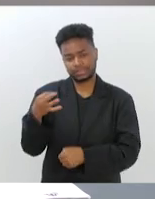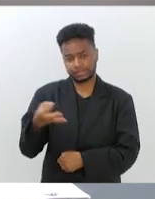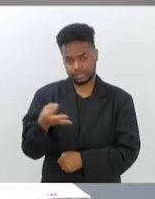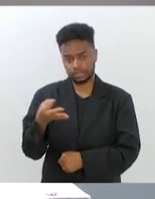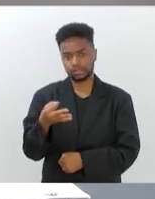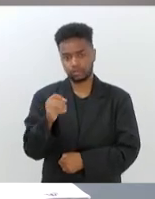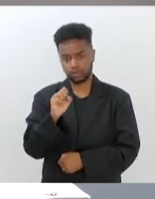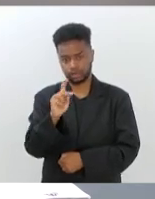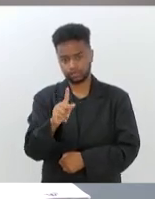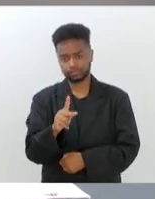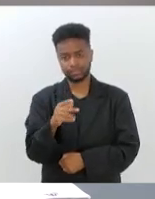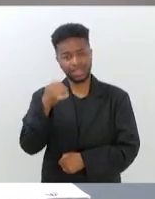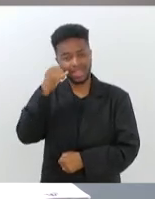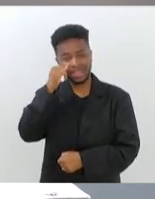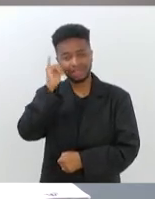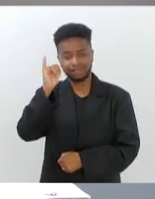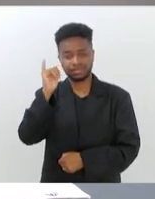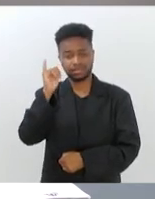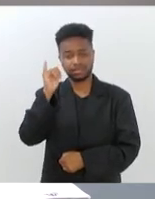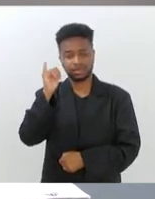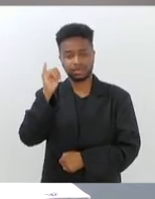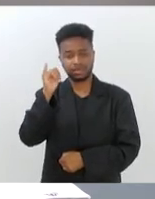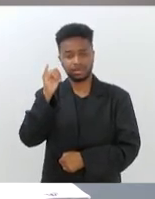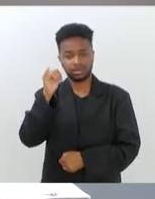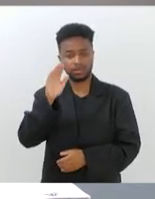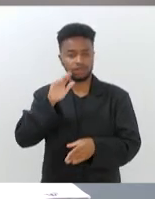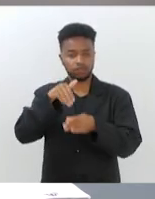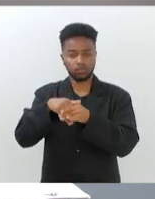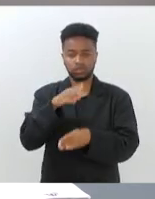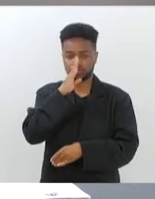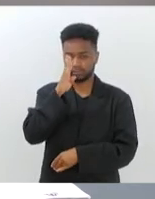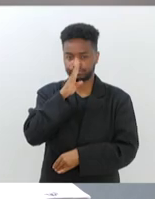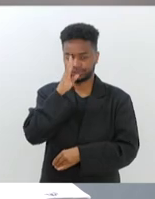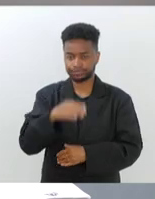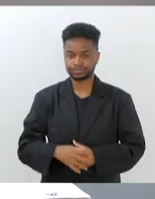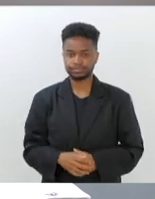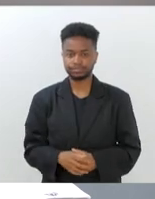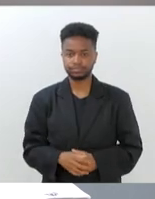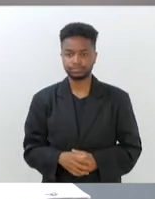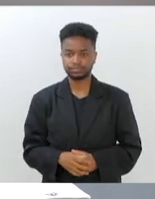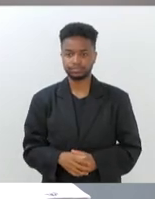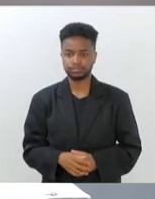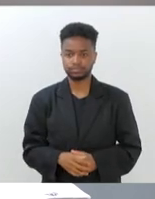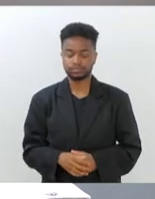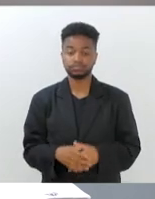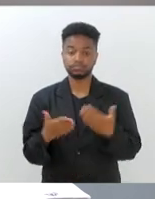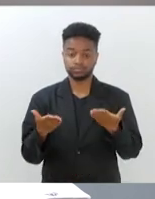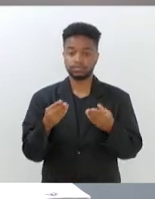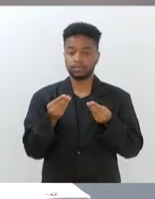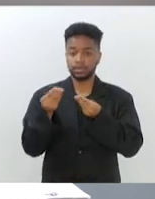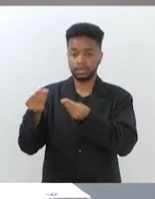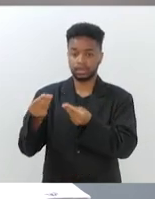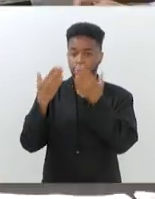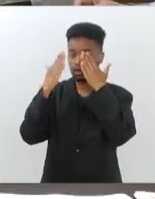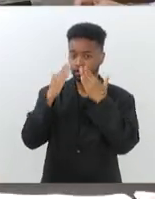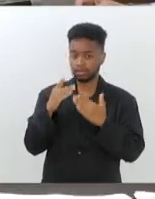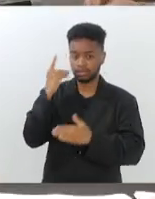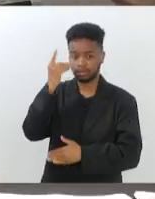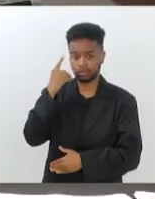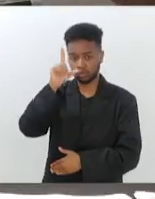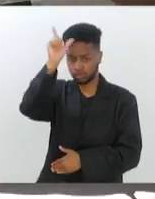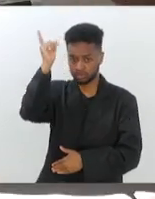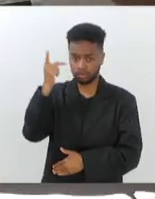né para não chegar aqui fazer um voto aleatório então vistas concedidas ao Deputado Luiz Paulo para